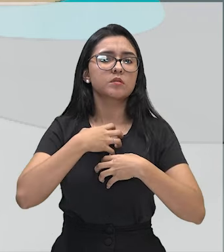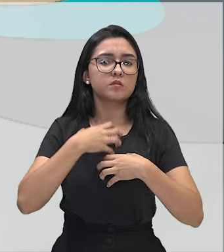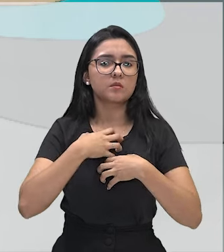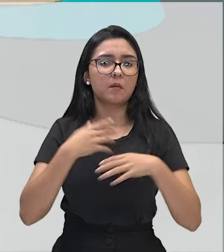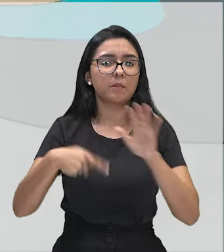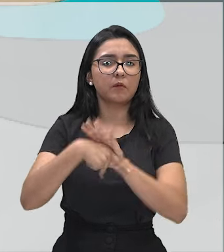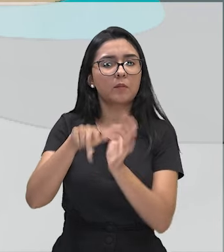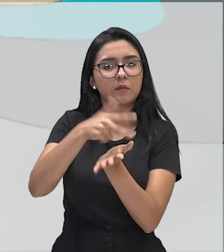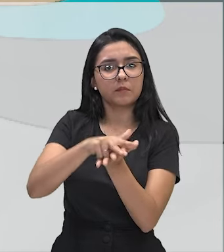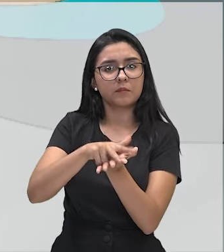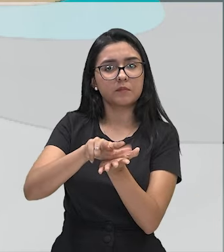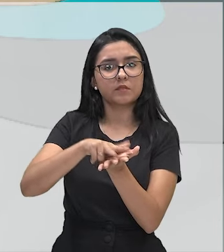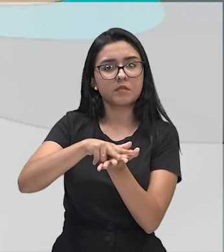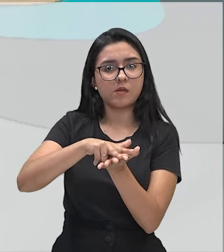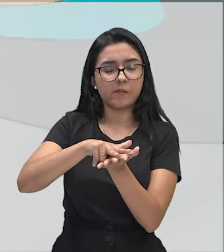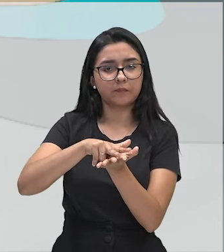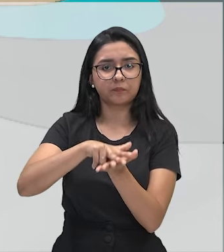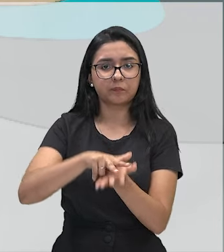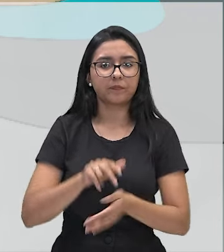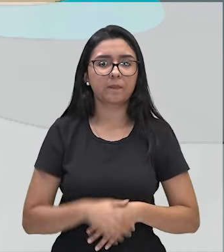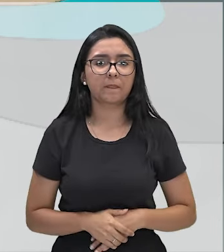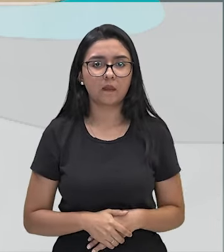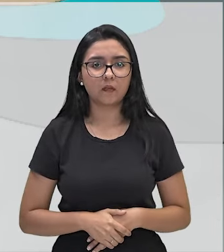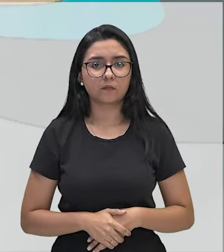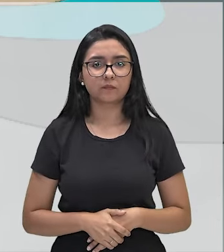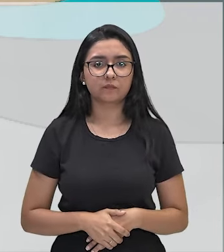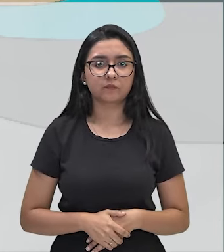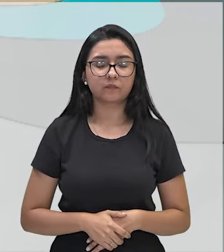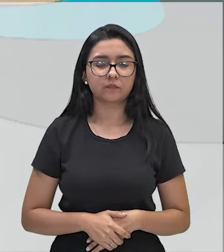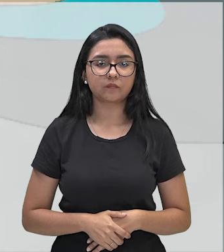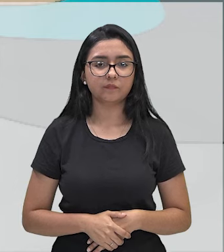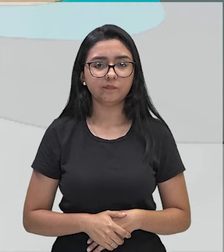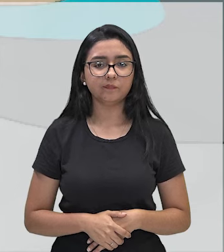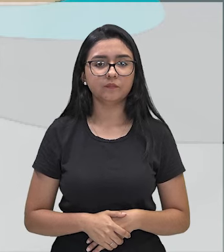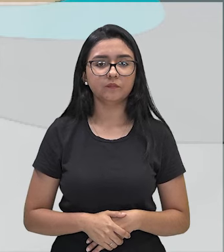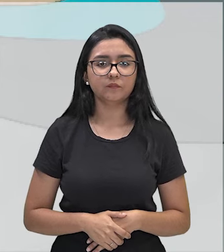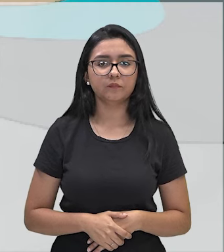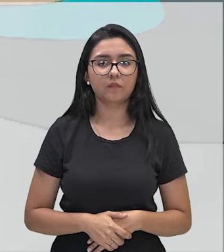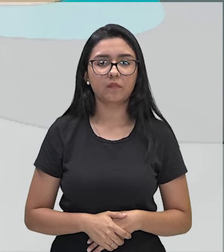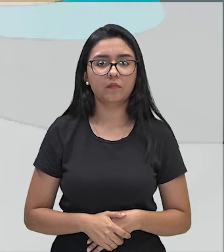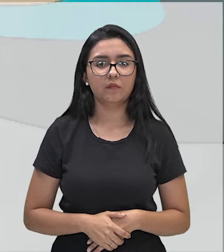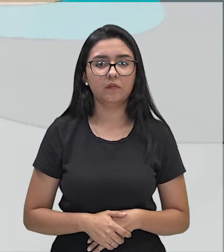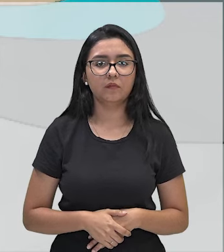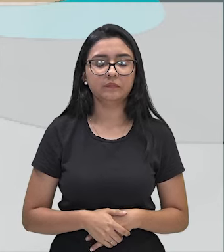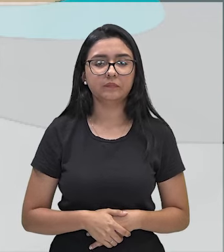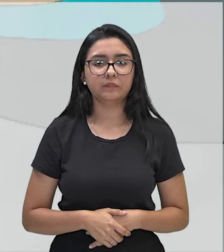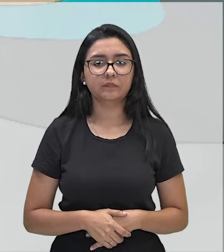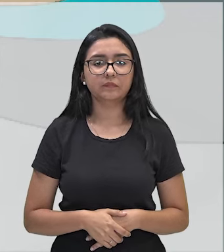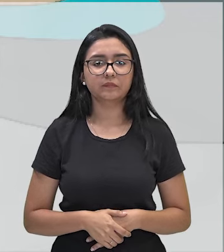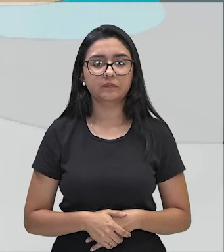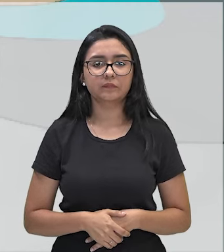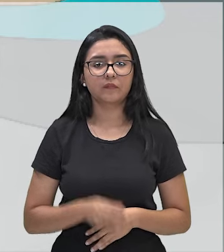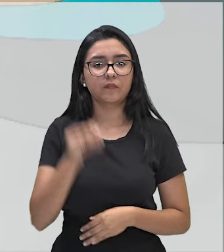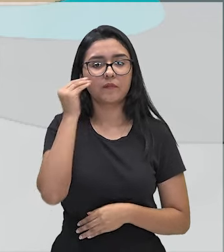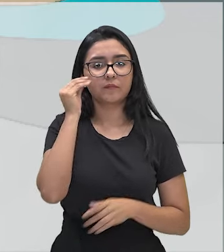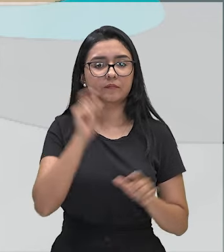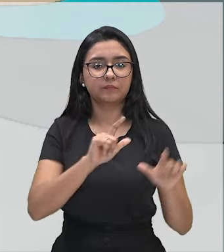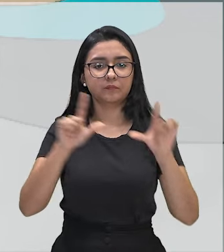epilepsia desse quadro epiléptico vamos ver aqui na cartela eh